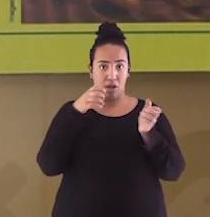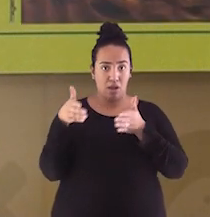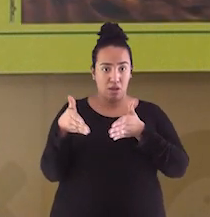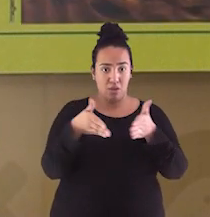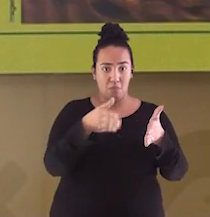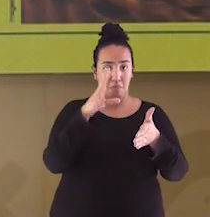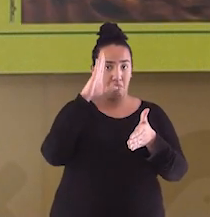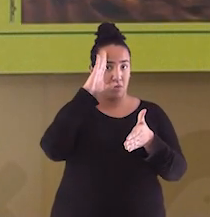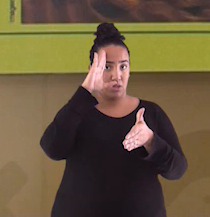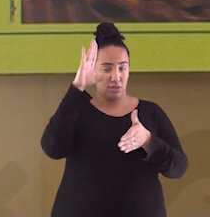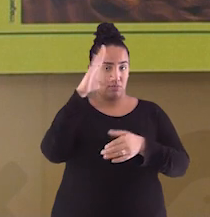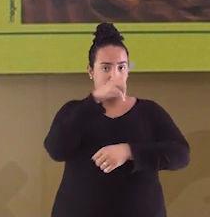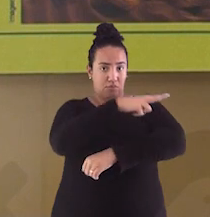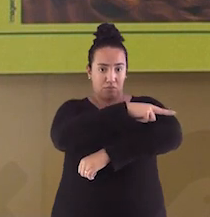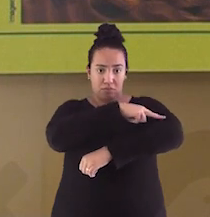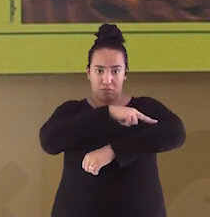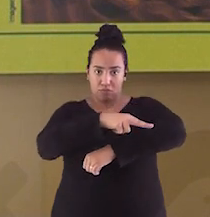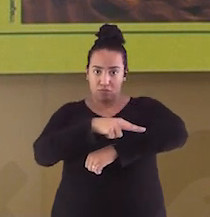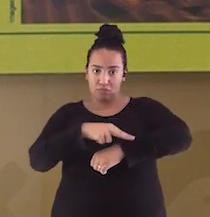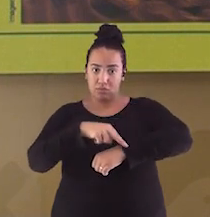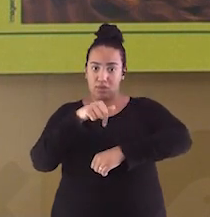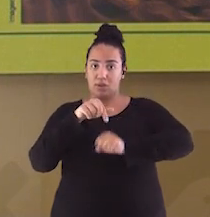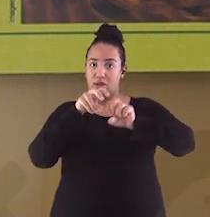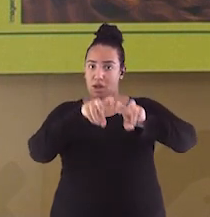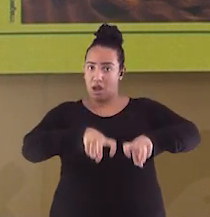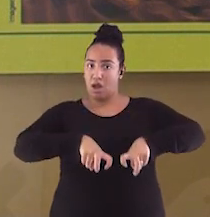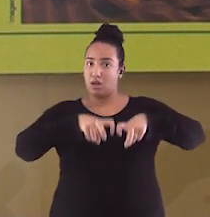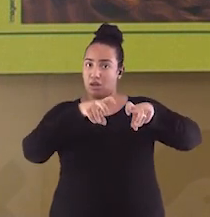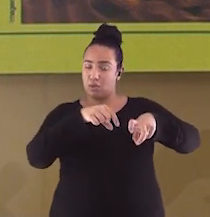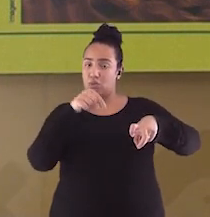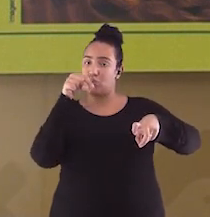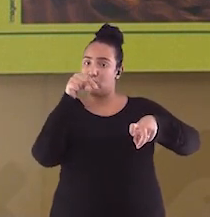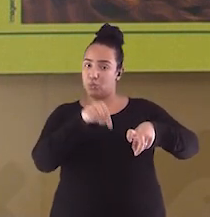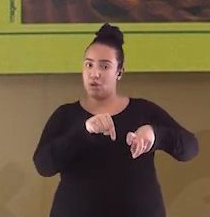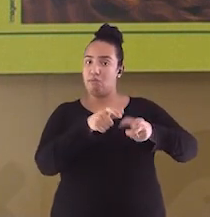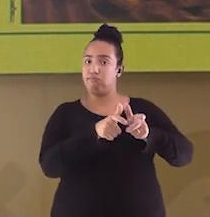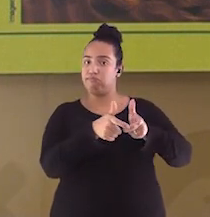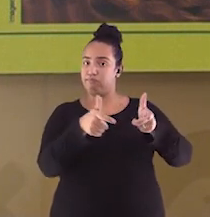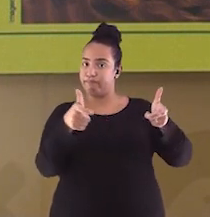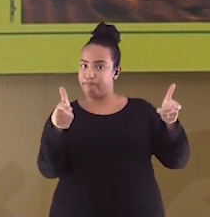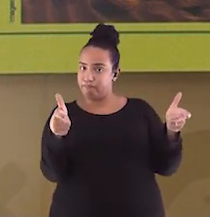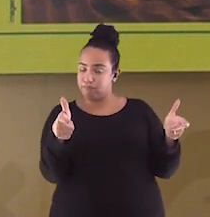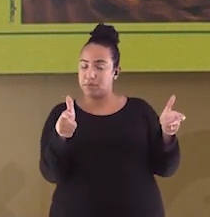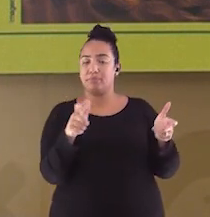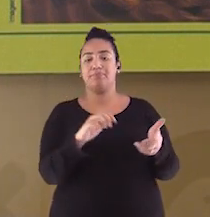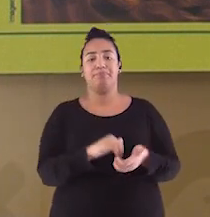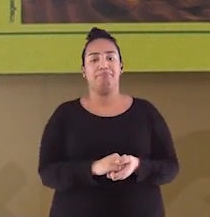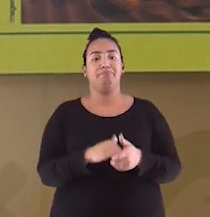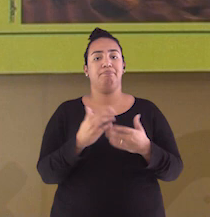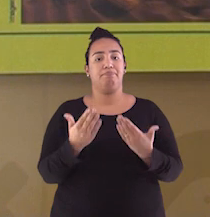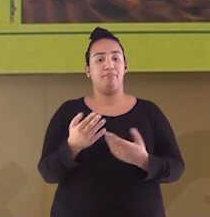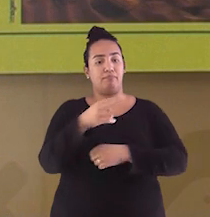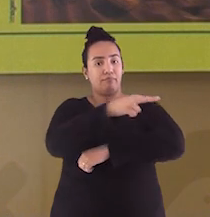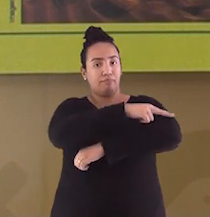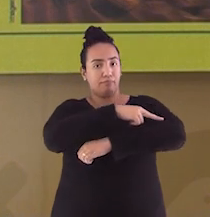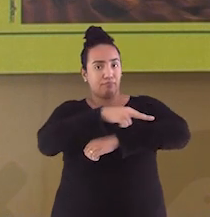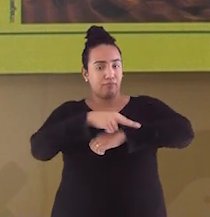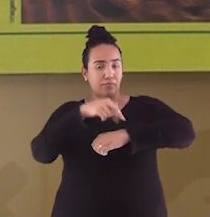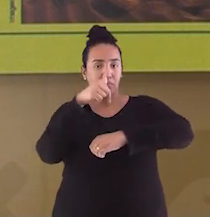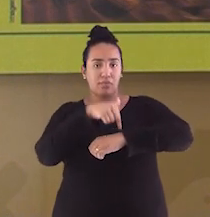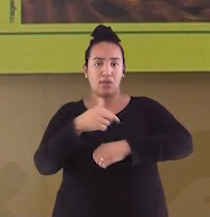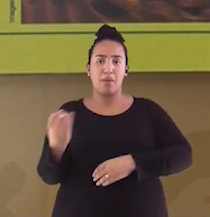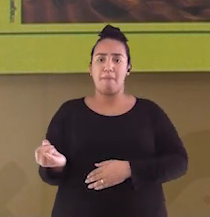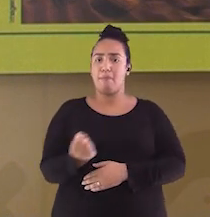Rio Nilo, a agricultura é mais fortemente desenvolvida. O Rio Nilo é um